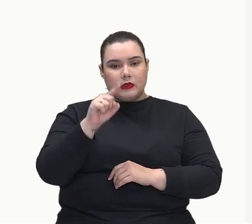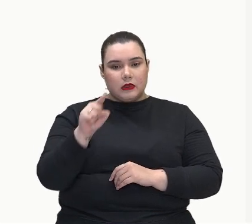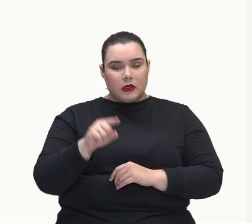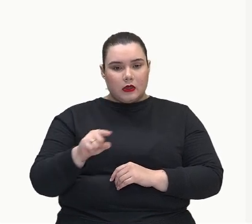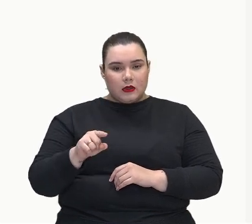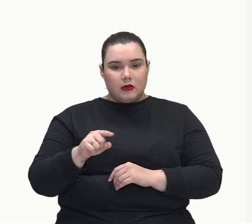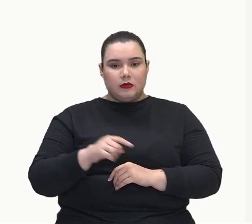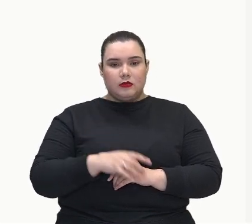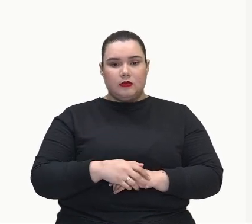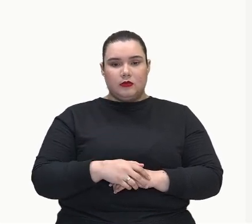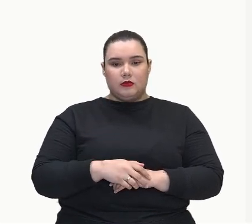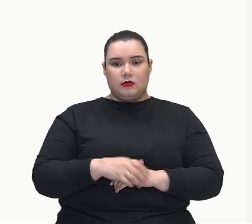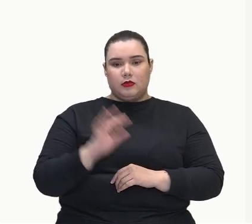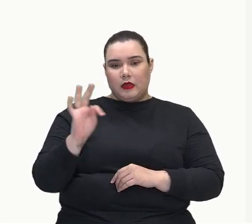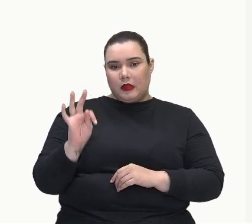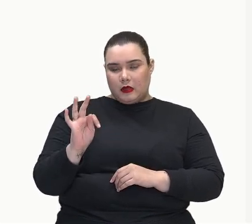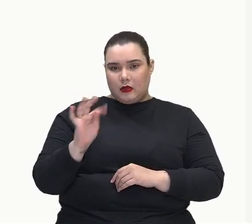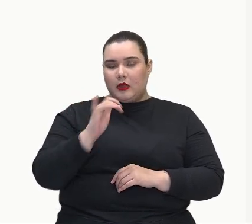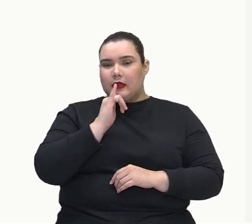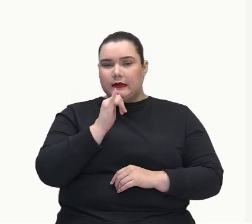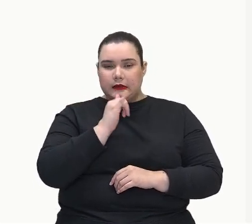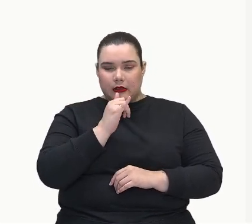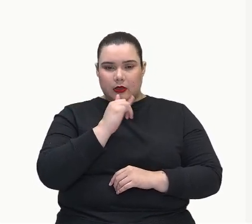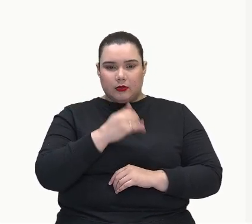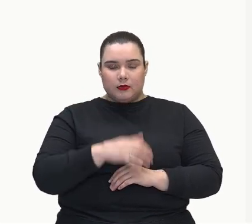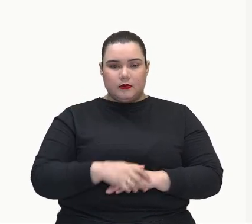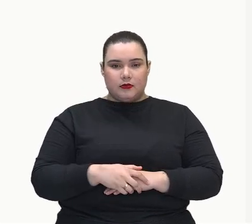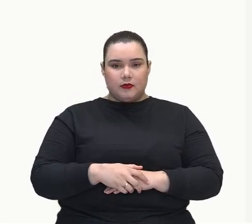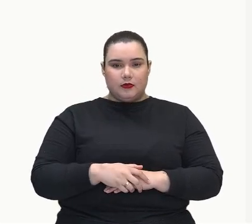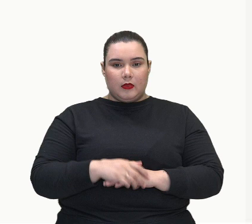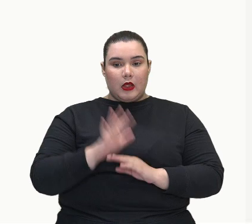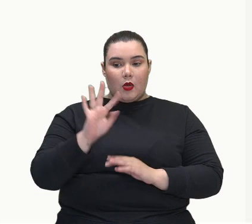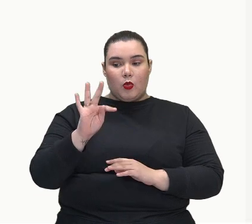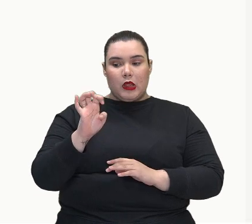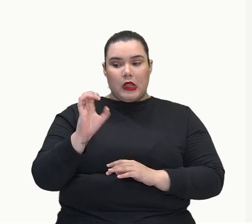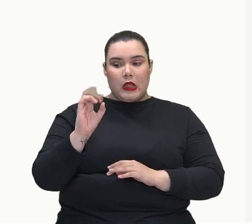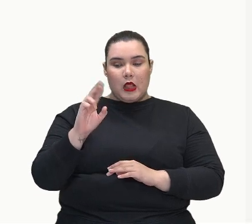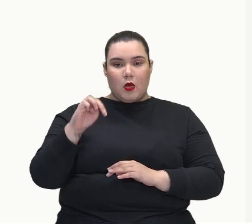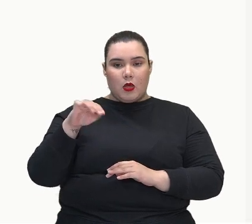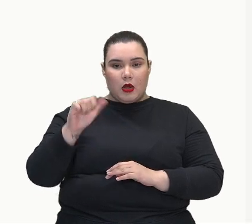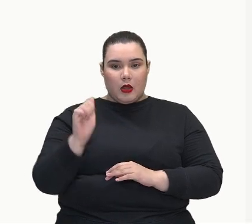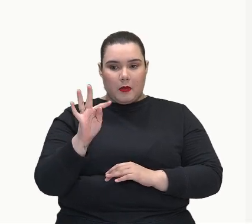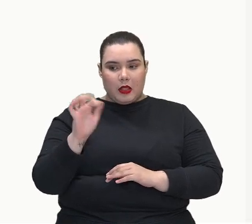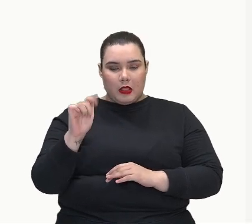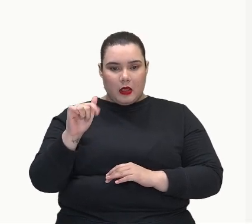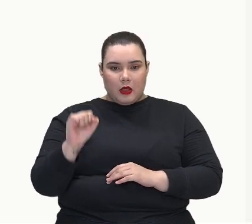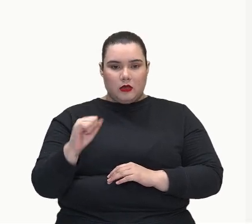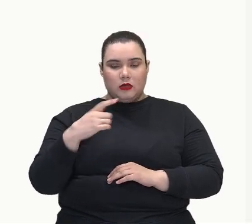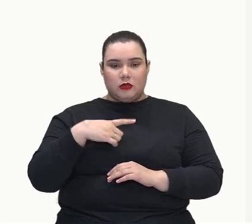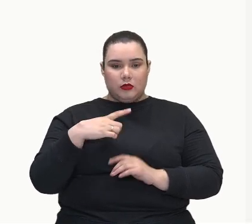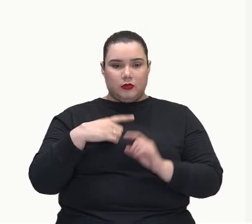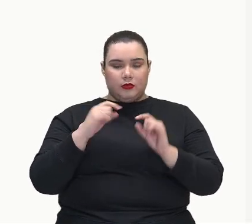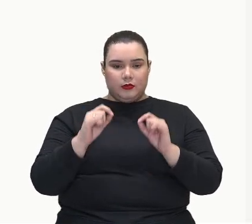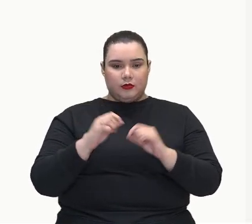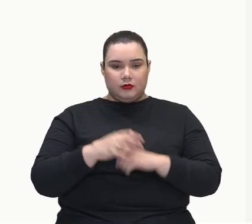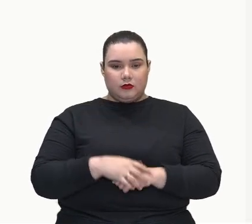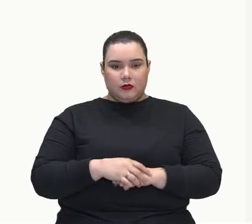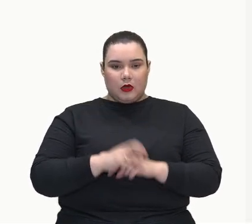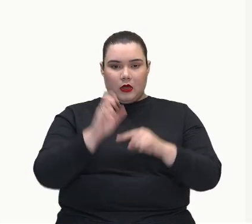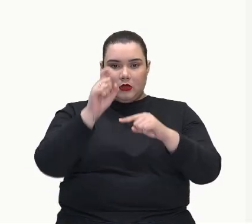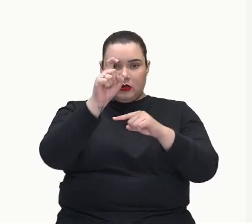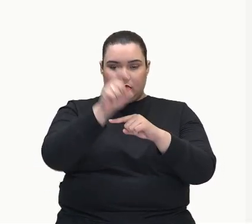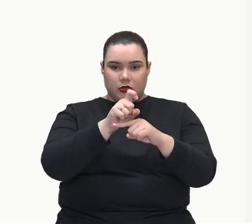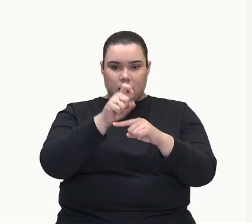de Z e um de T, por exemplo. E pelo teorema de Tales, a gente tem o quê? Que X